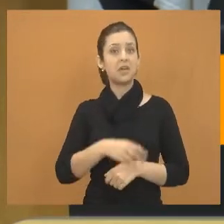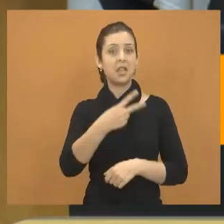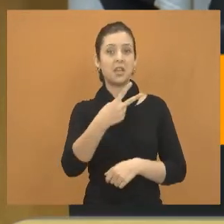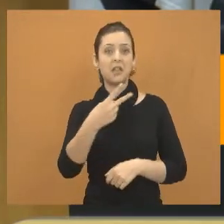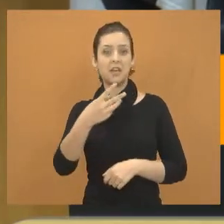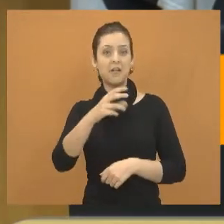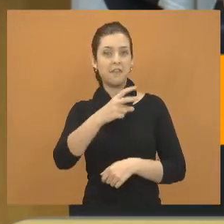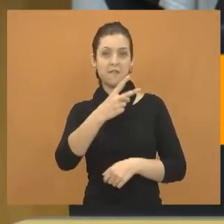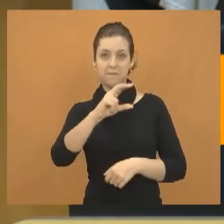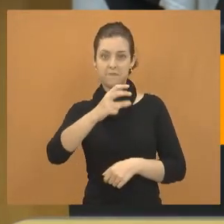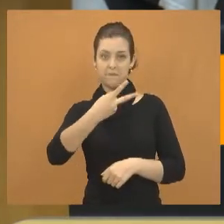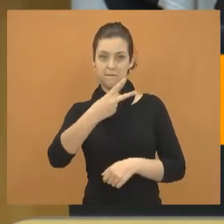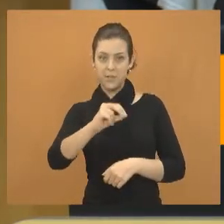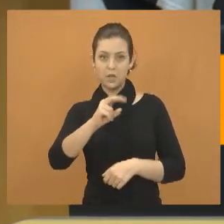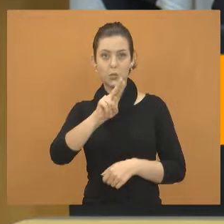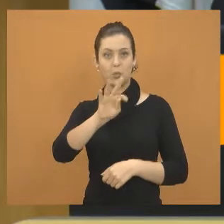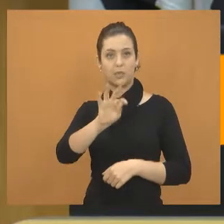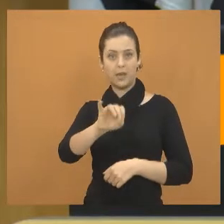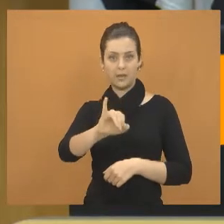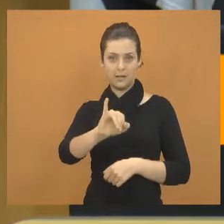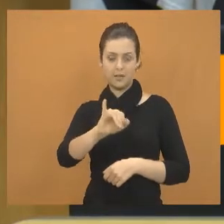20 né, leitos de UTI